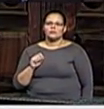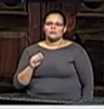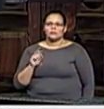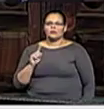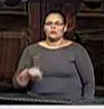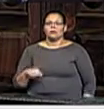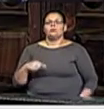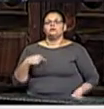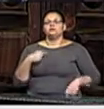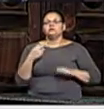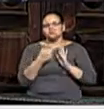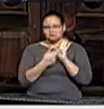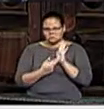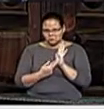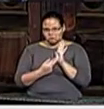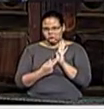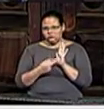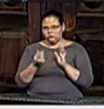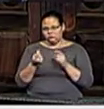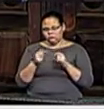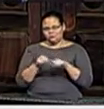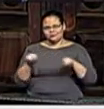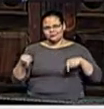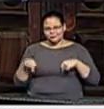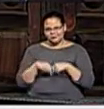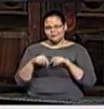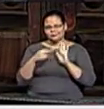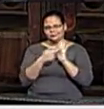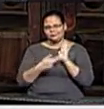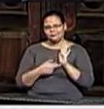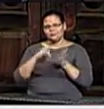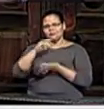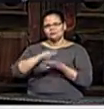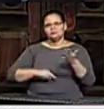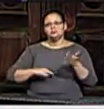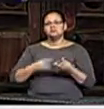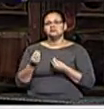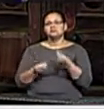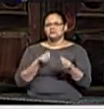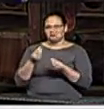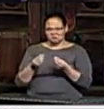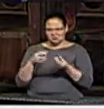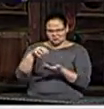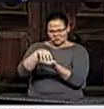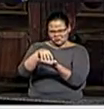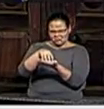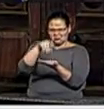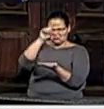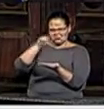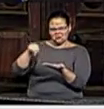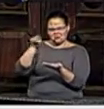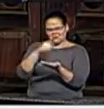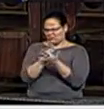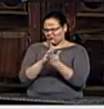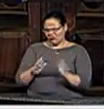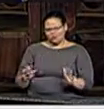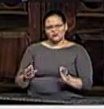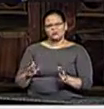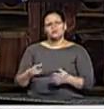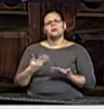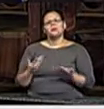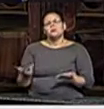das regularizações fundiárias. Ora, como é que se extingue uma instituição dessa? Qual